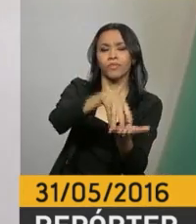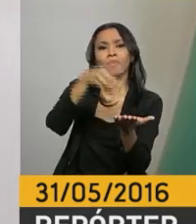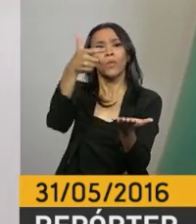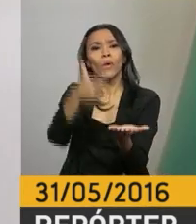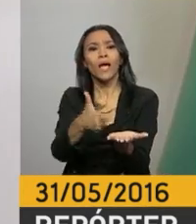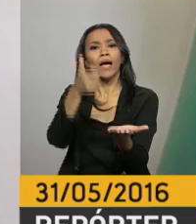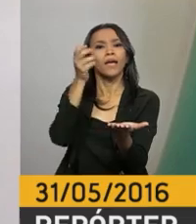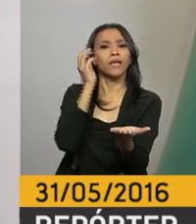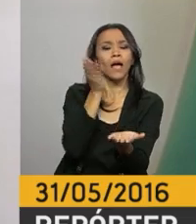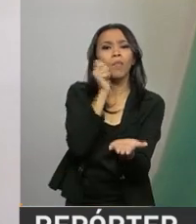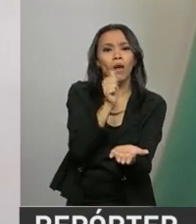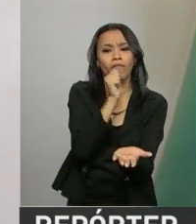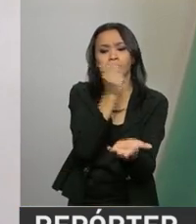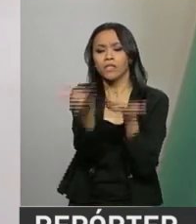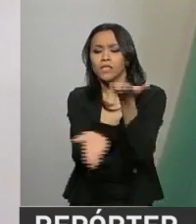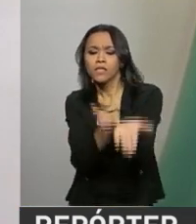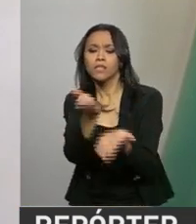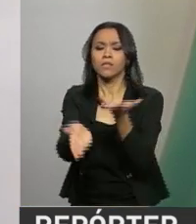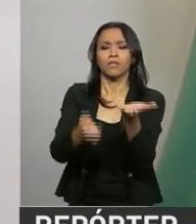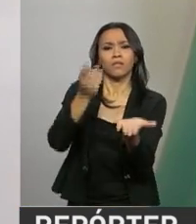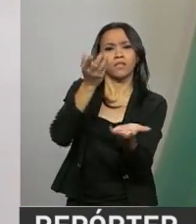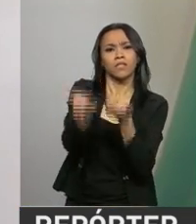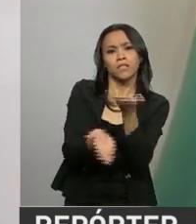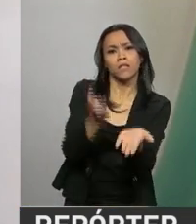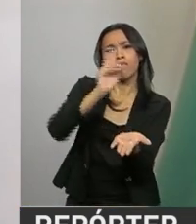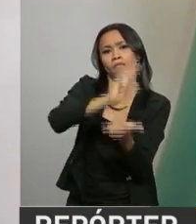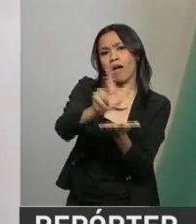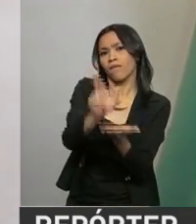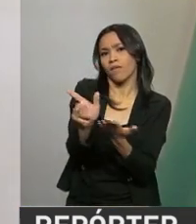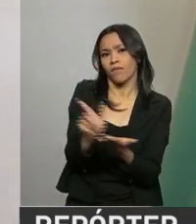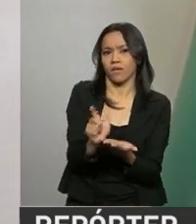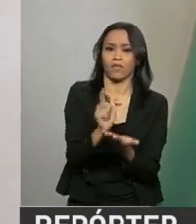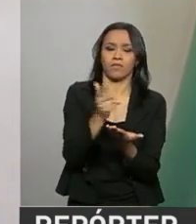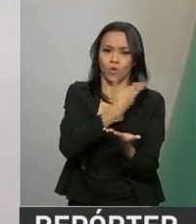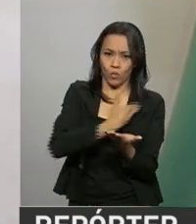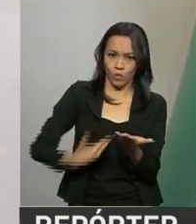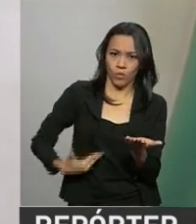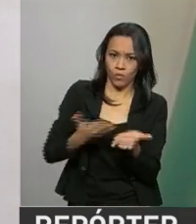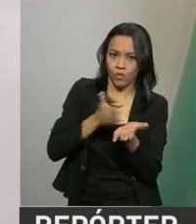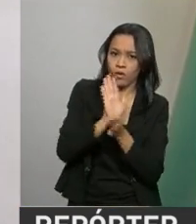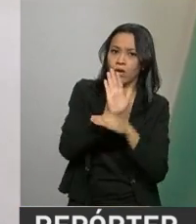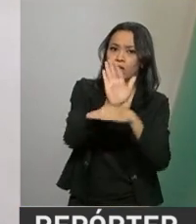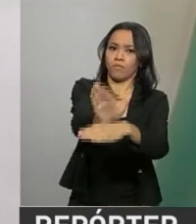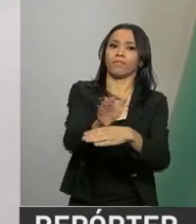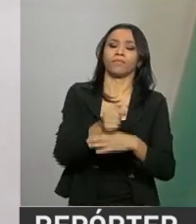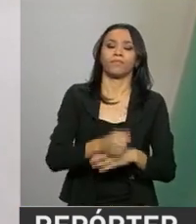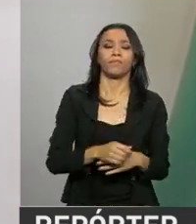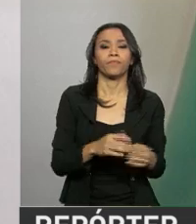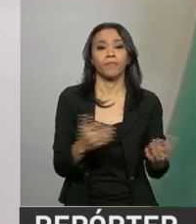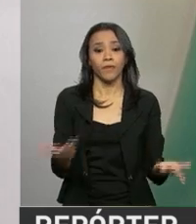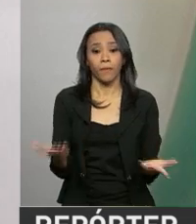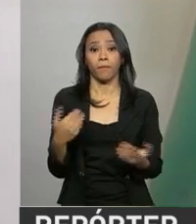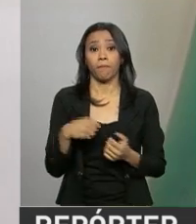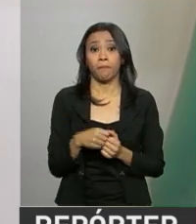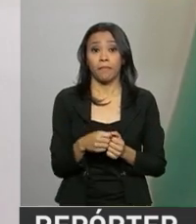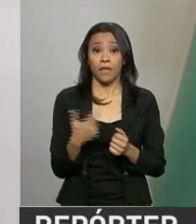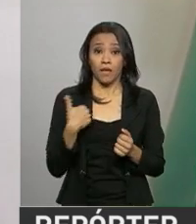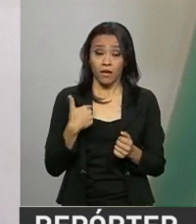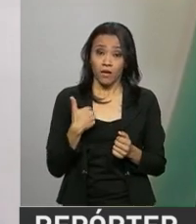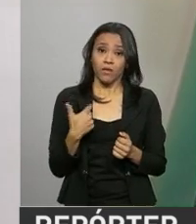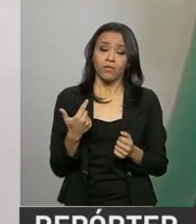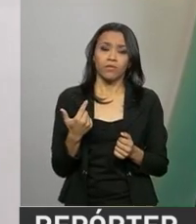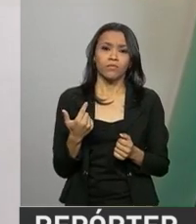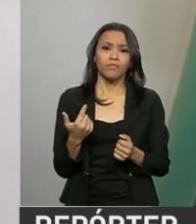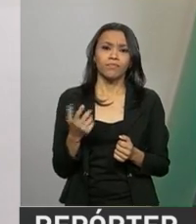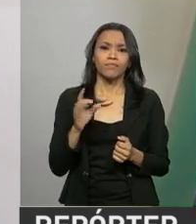nesta reunião. Em síntese, meus senhores, eu fiz questão de vir aqui para cumprimentá-los, para revelar, não